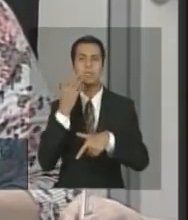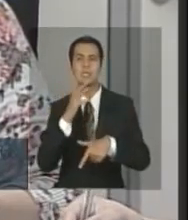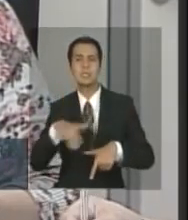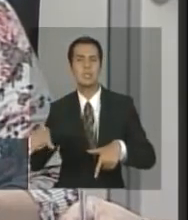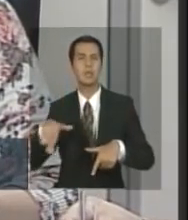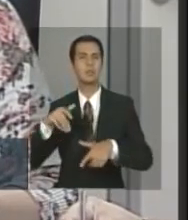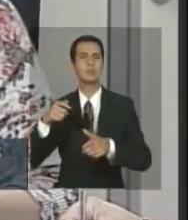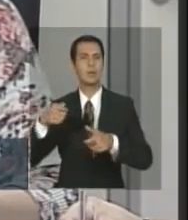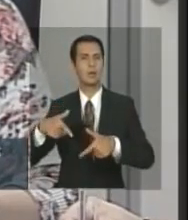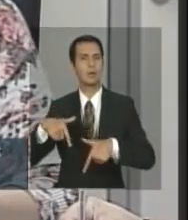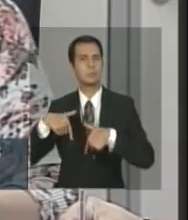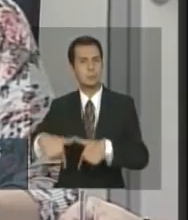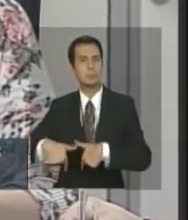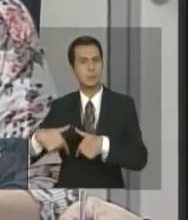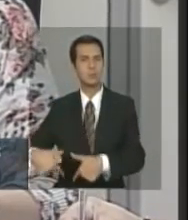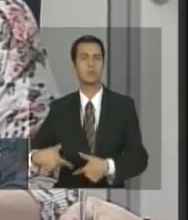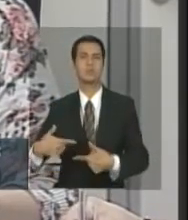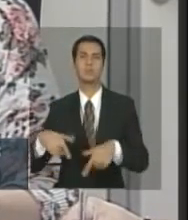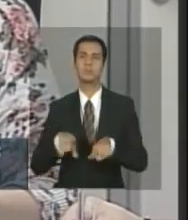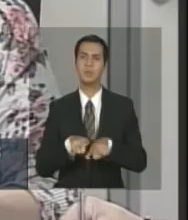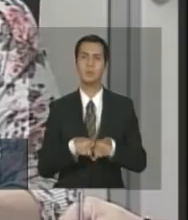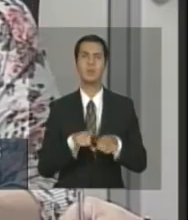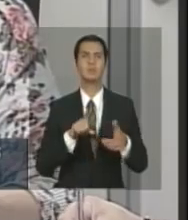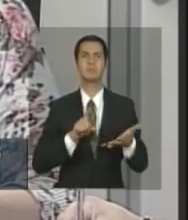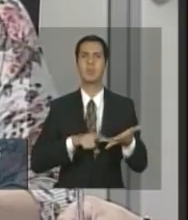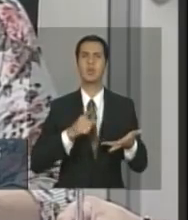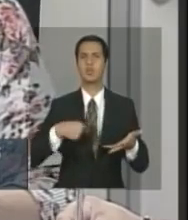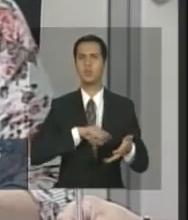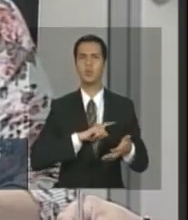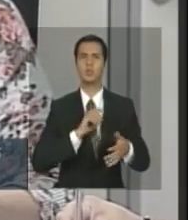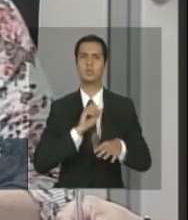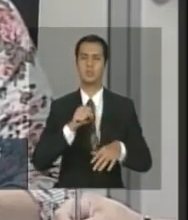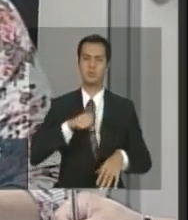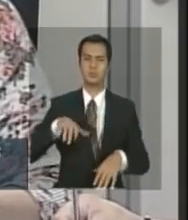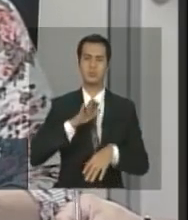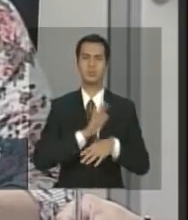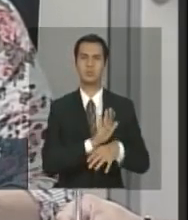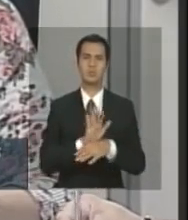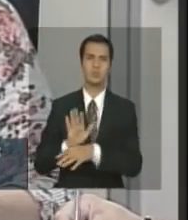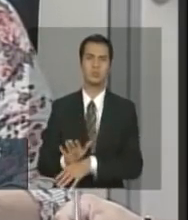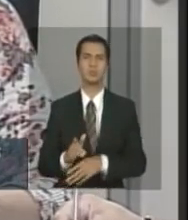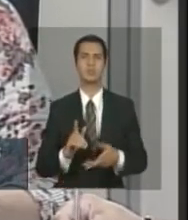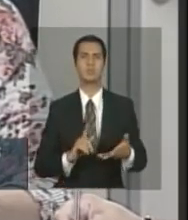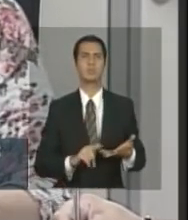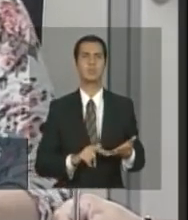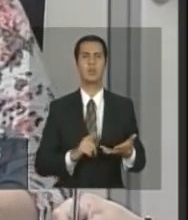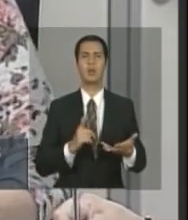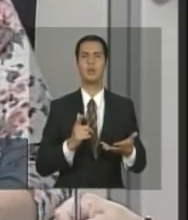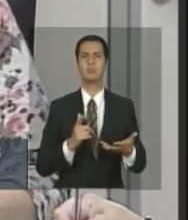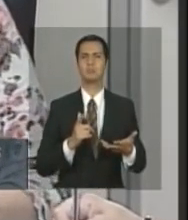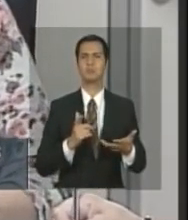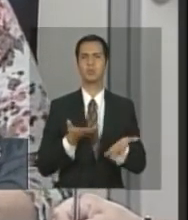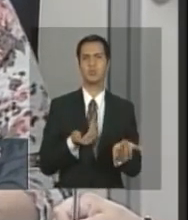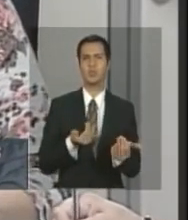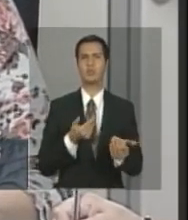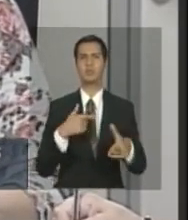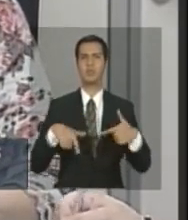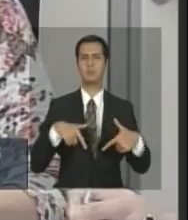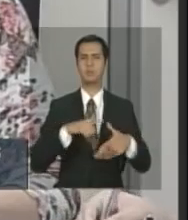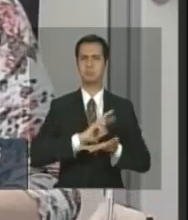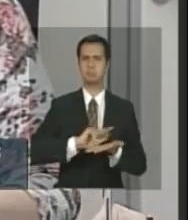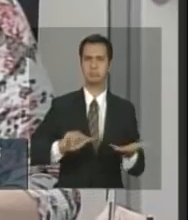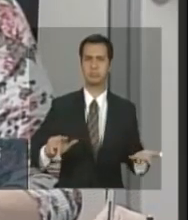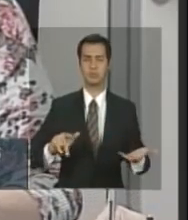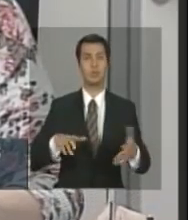ações que nós temos na área de assistência, né, conjuntos de políticas de qualificação profissional para jovens. Então, a leitura